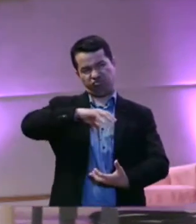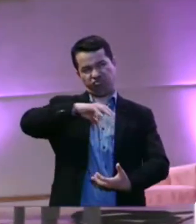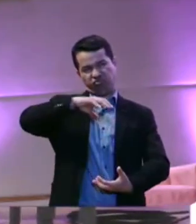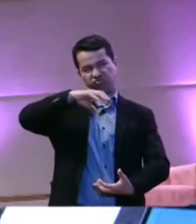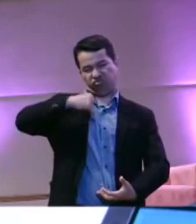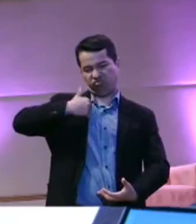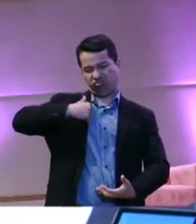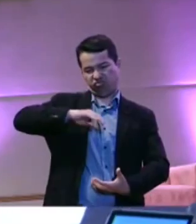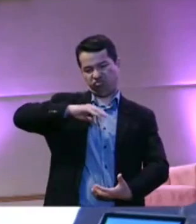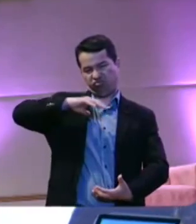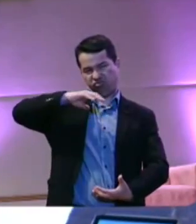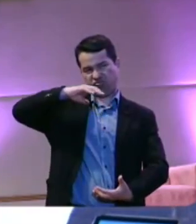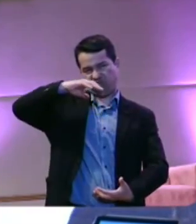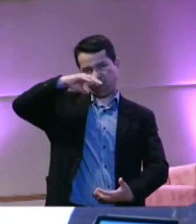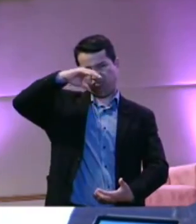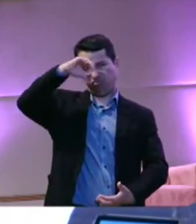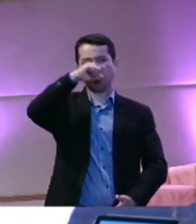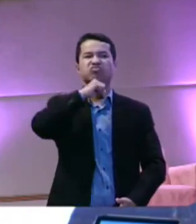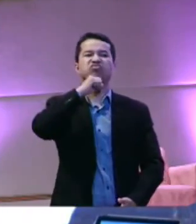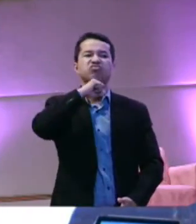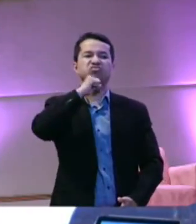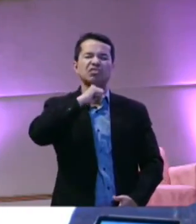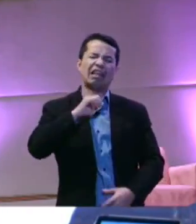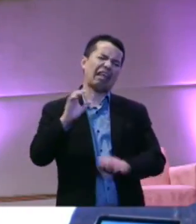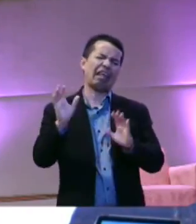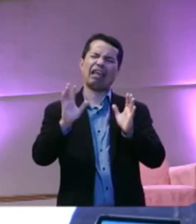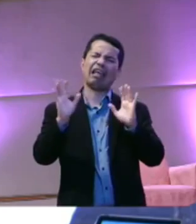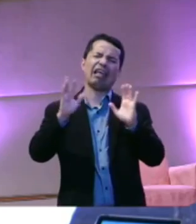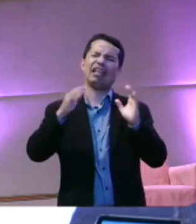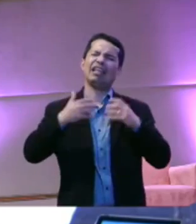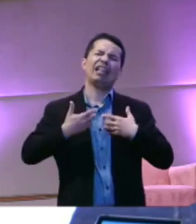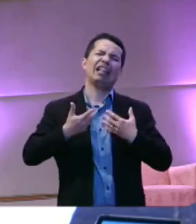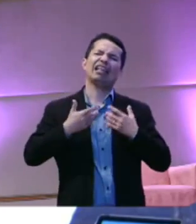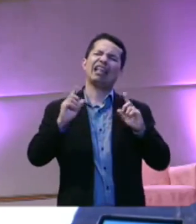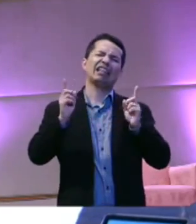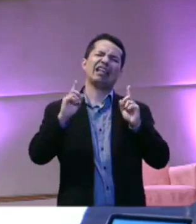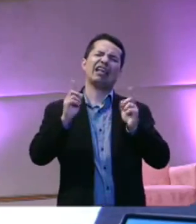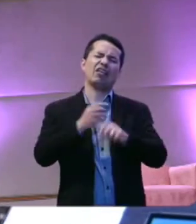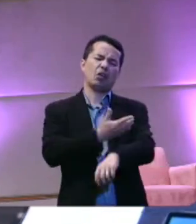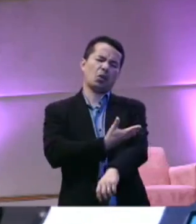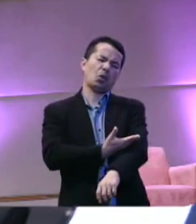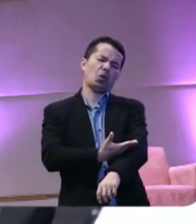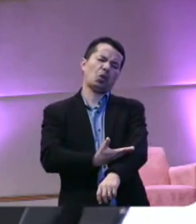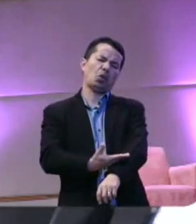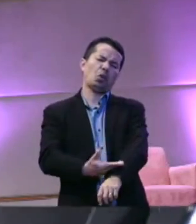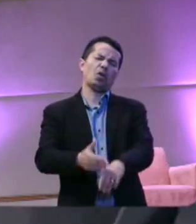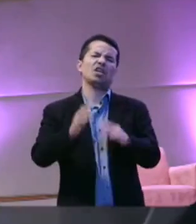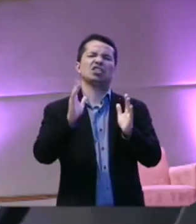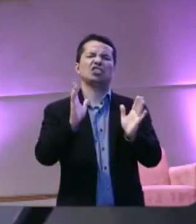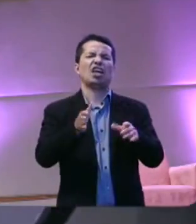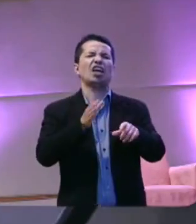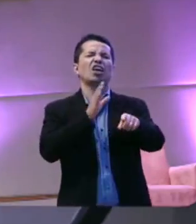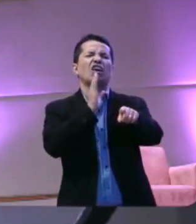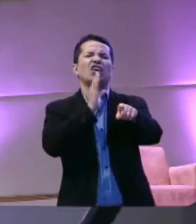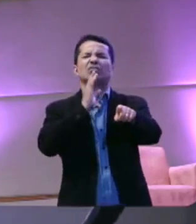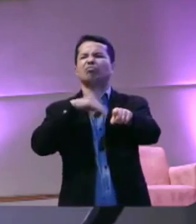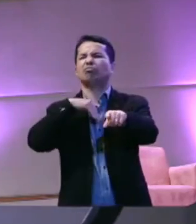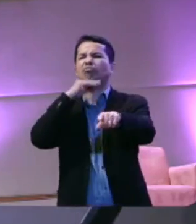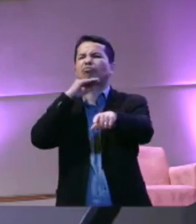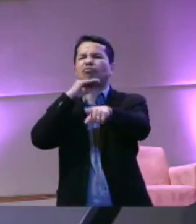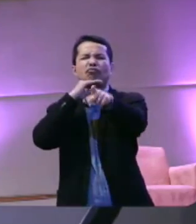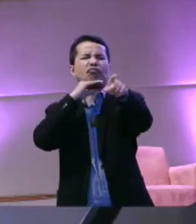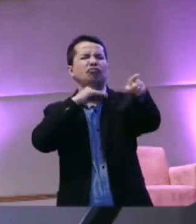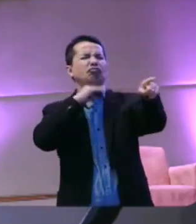nos tornar como crianças. Outra vez, nós precisamos dizer: Senhor, eu quero essa visitação. Ela